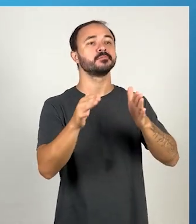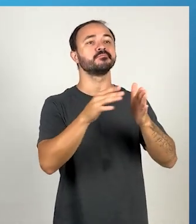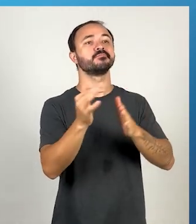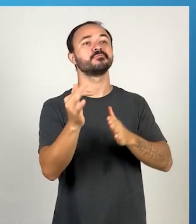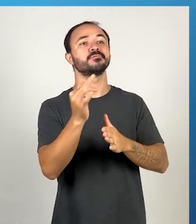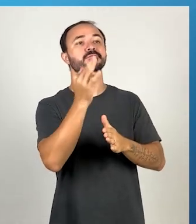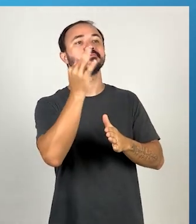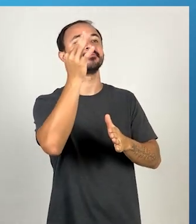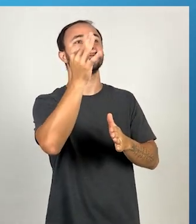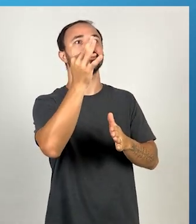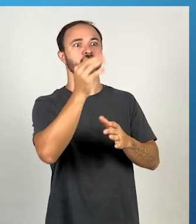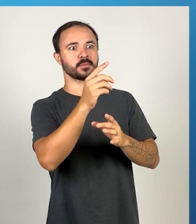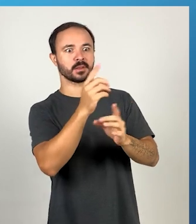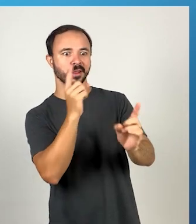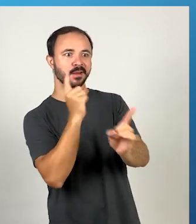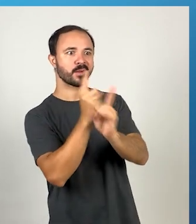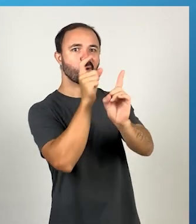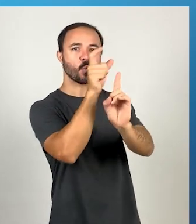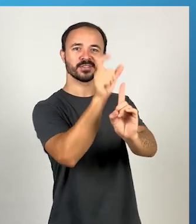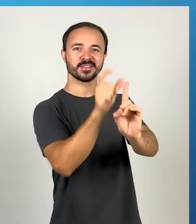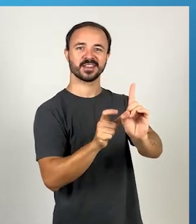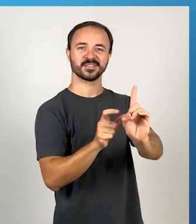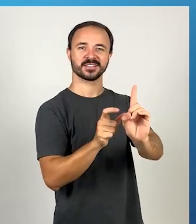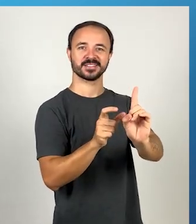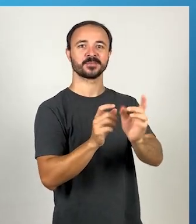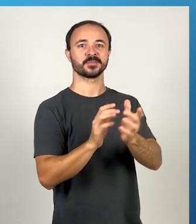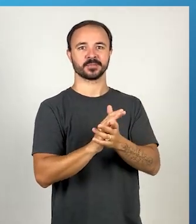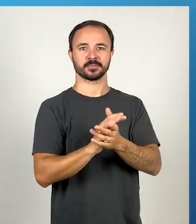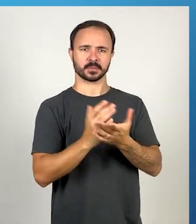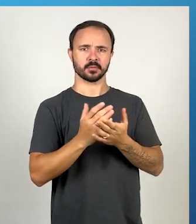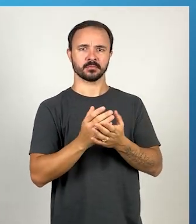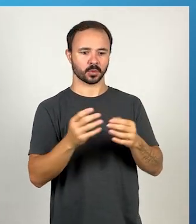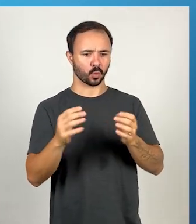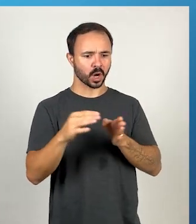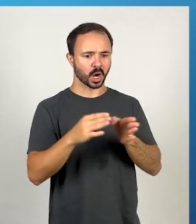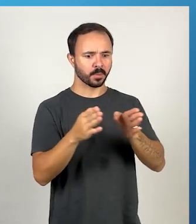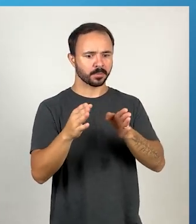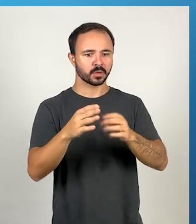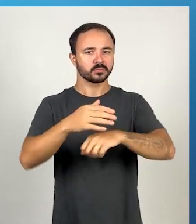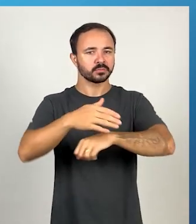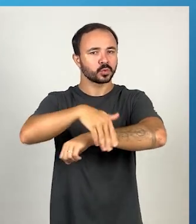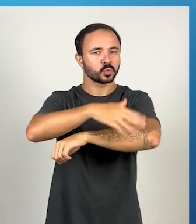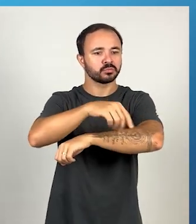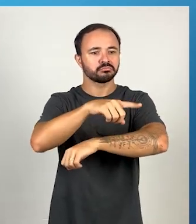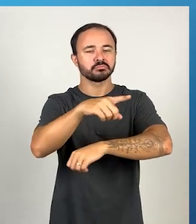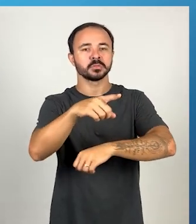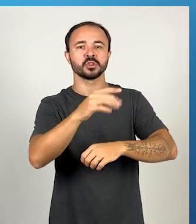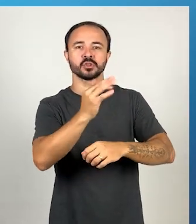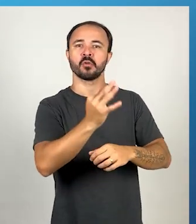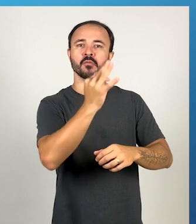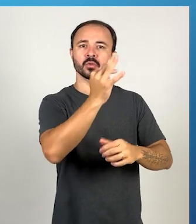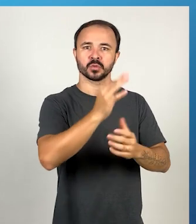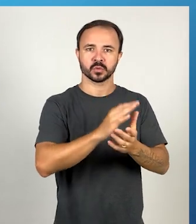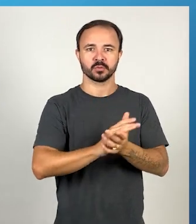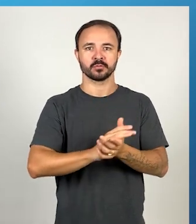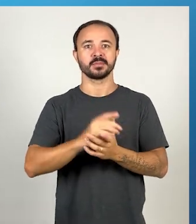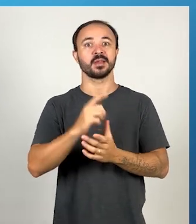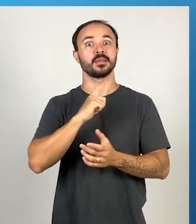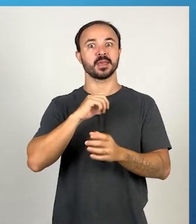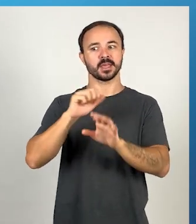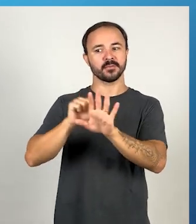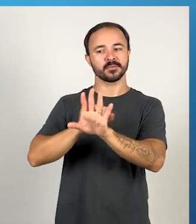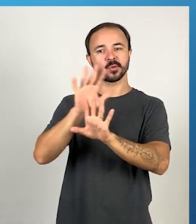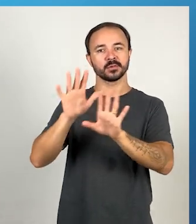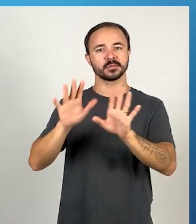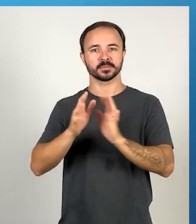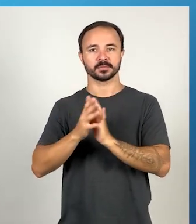eu te encontrei. A ordem das palavras nos caminhos do destino é uma forma de hipérbato, pois a ordem direta dessa oração